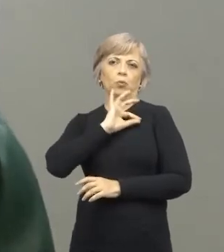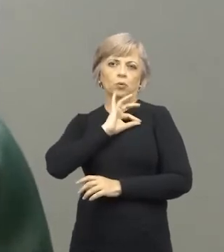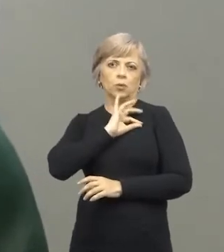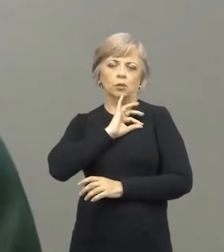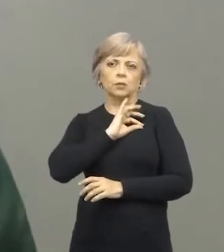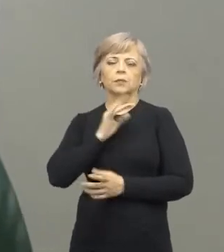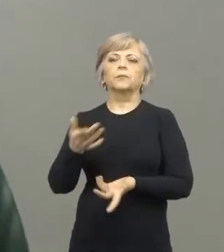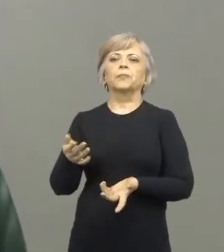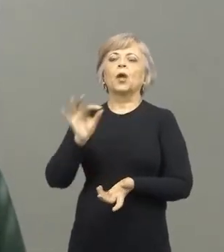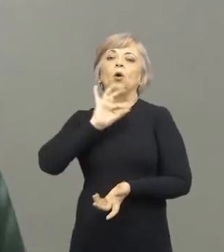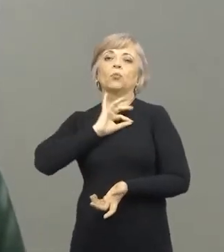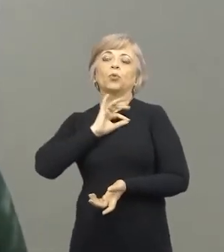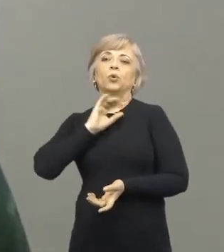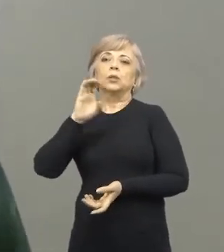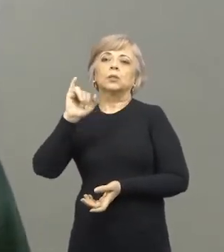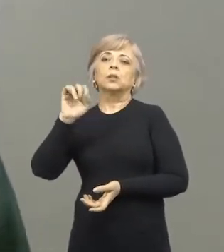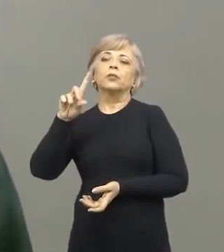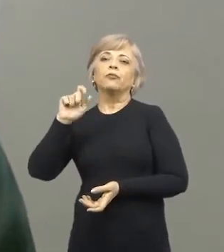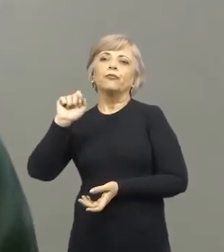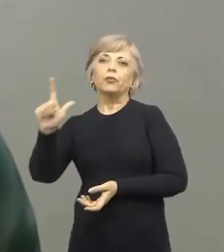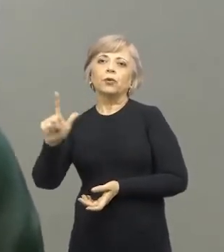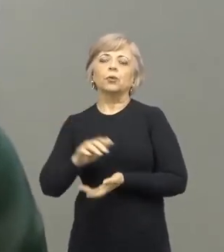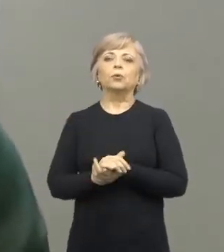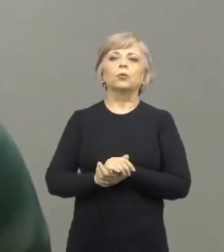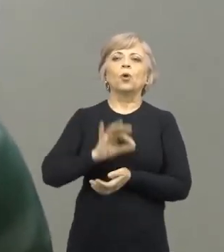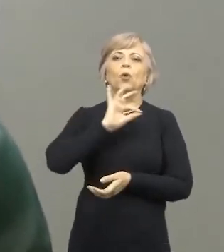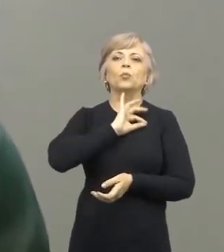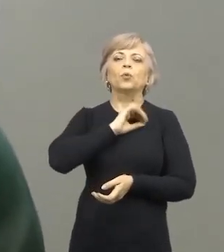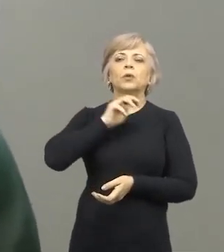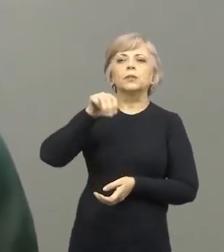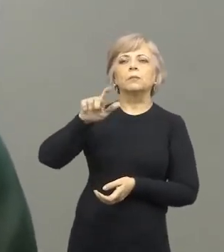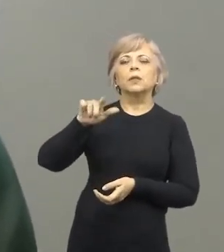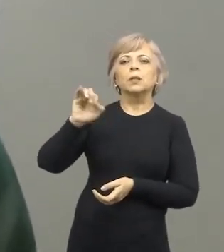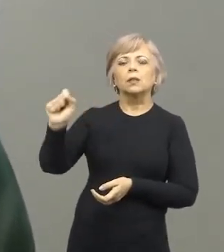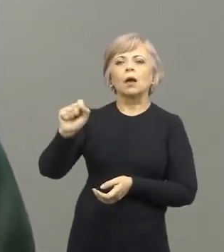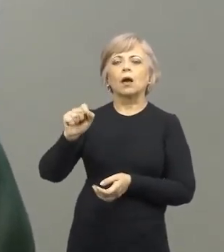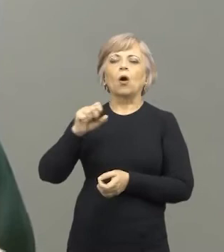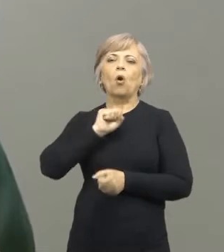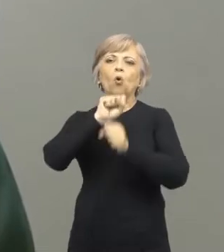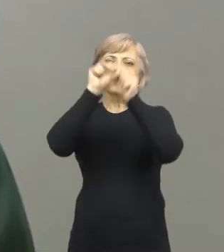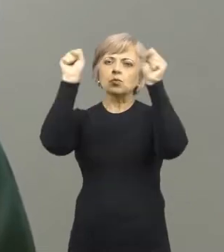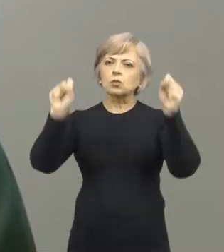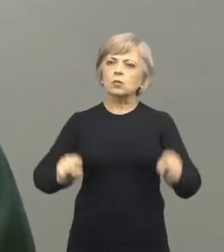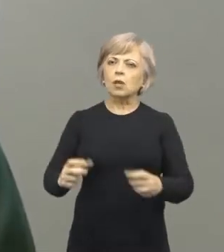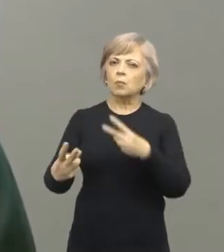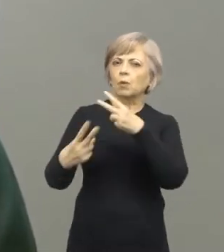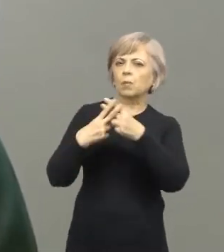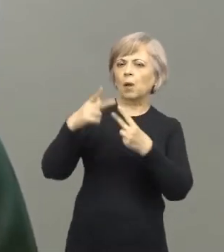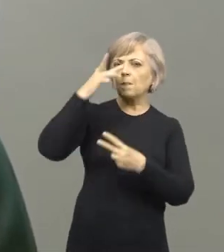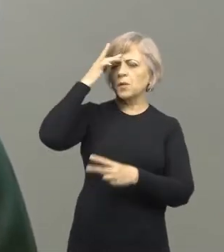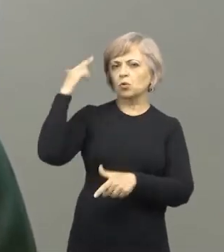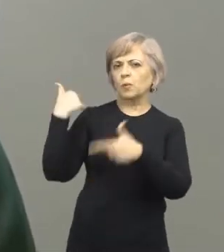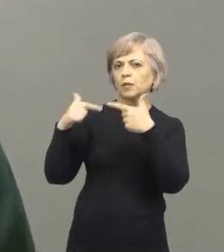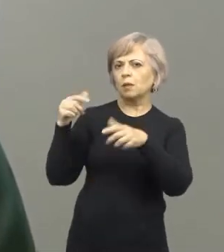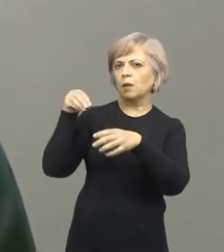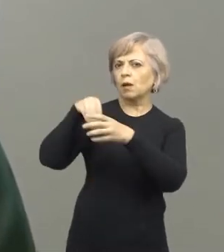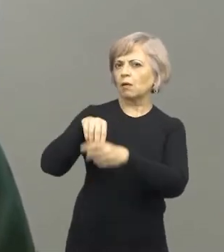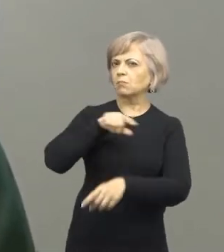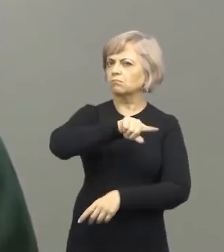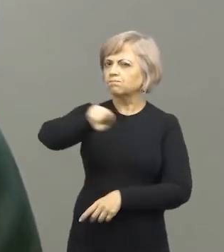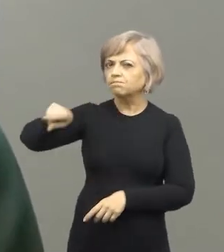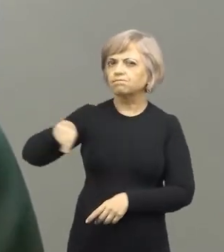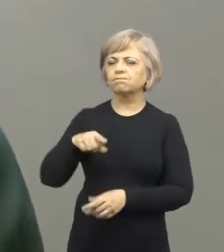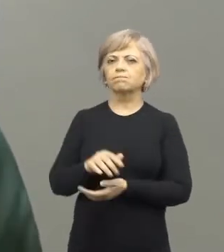Polícia Civil, seja na Polícia Militar, seja no sistema penitenciário, pessoas altamente vocacionadas para suas